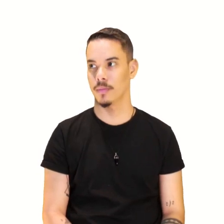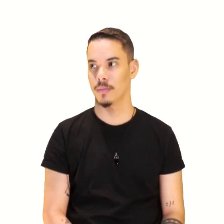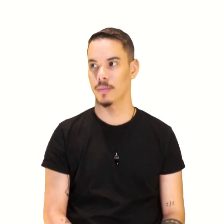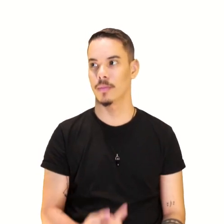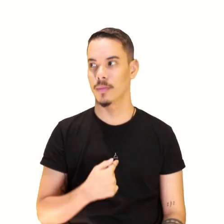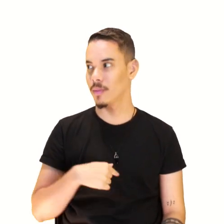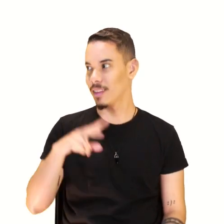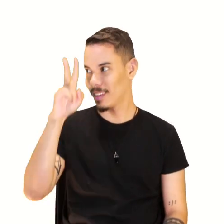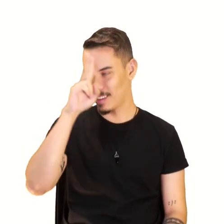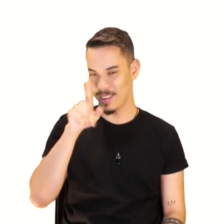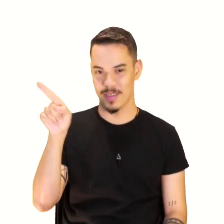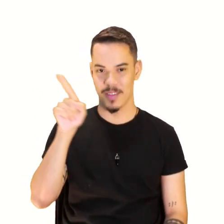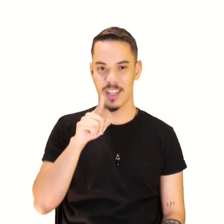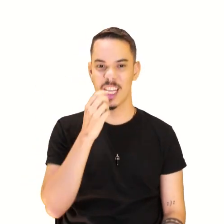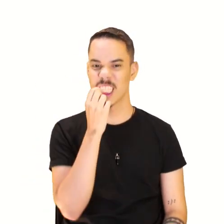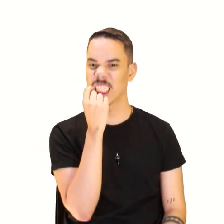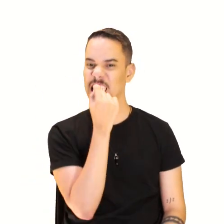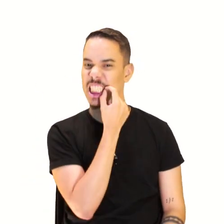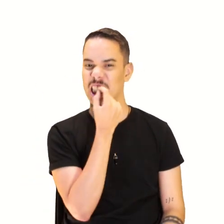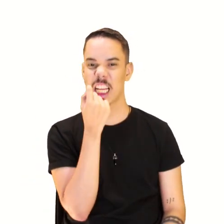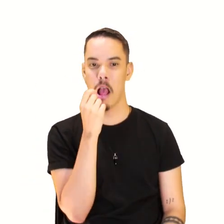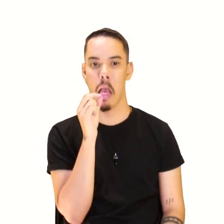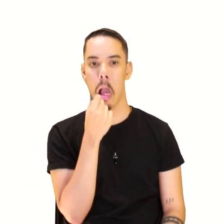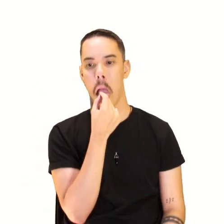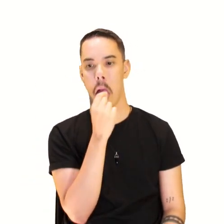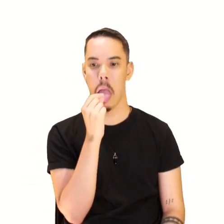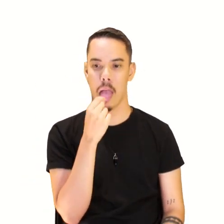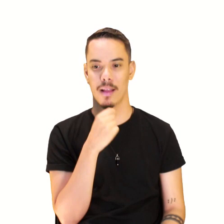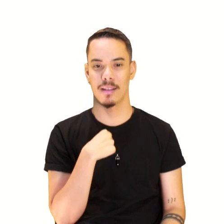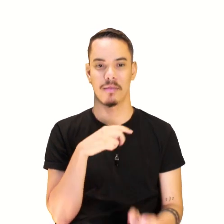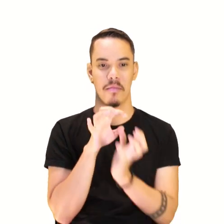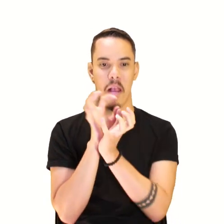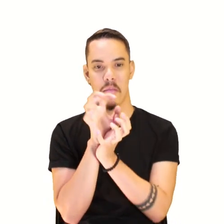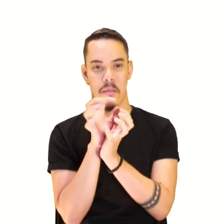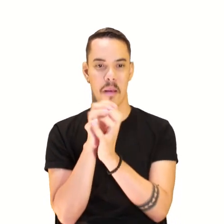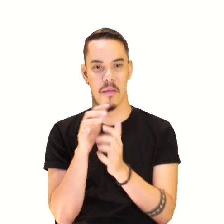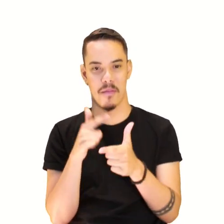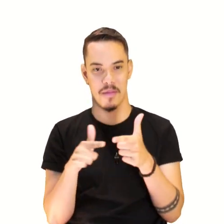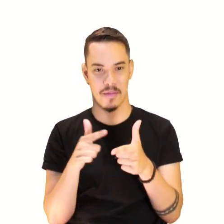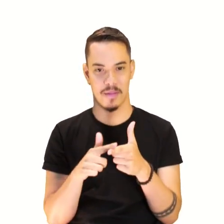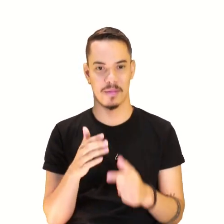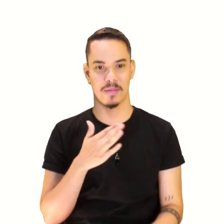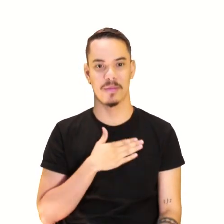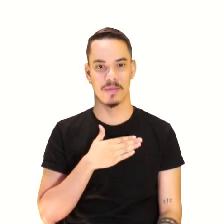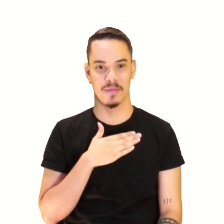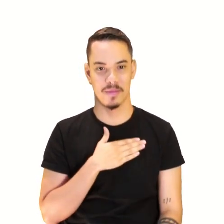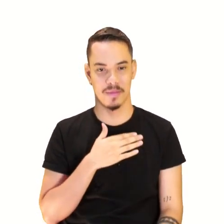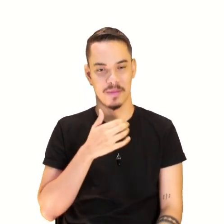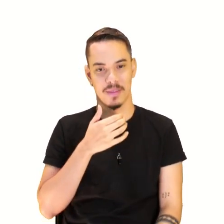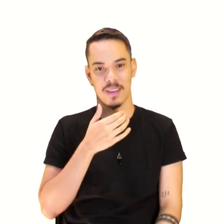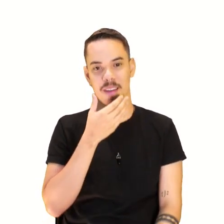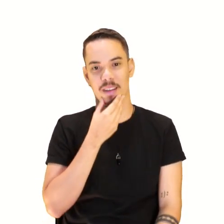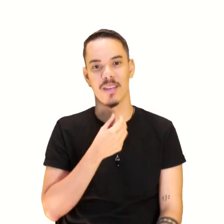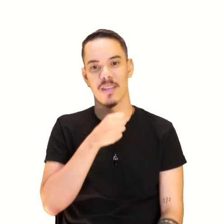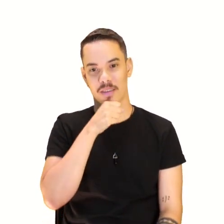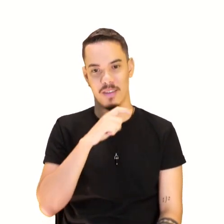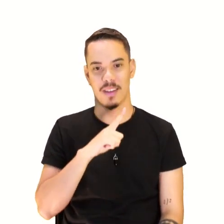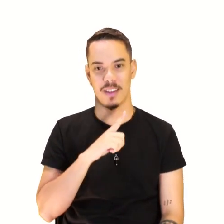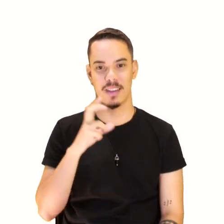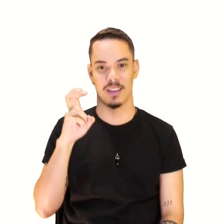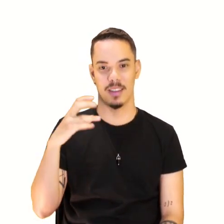também que você travava a língua também não esquece meu amor tem cinco filhos